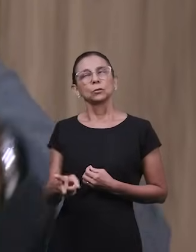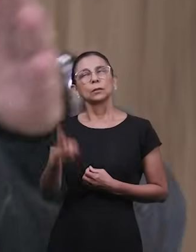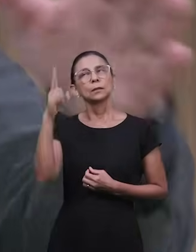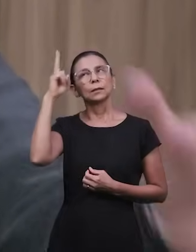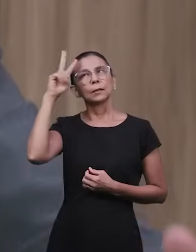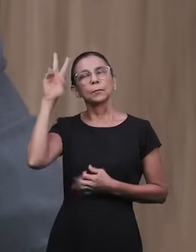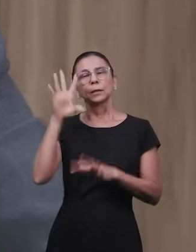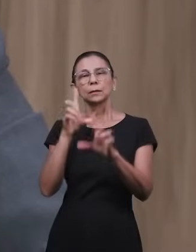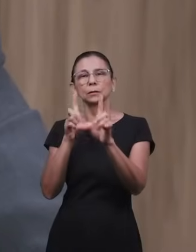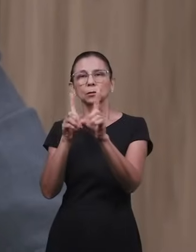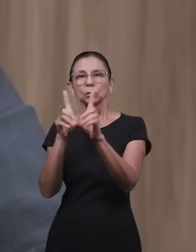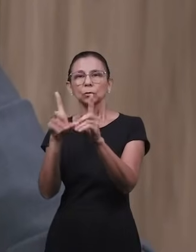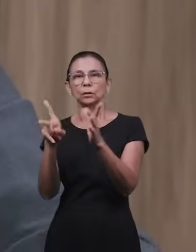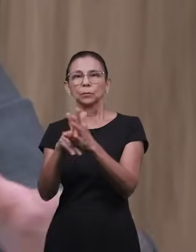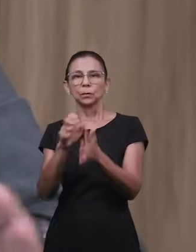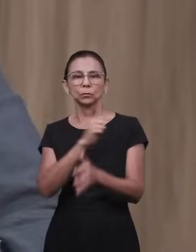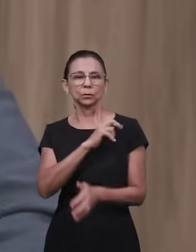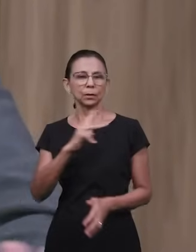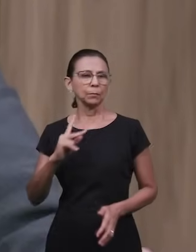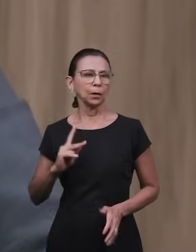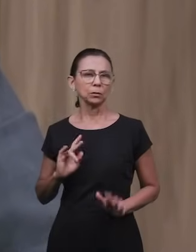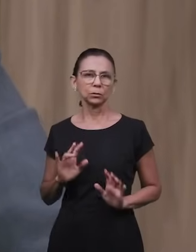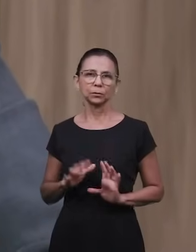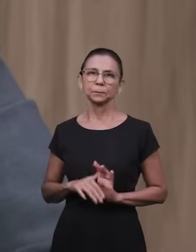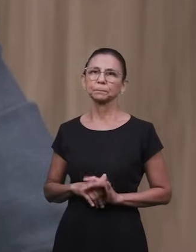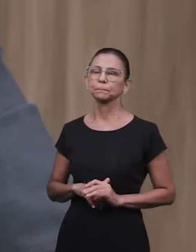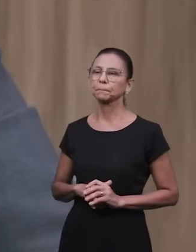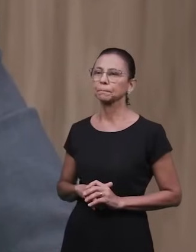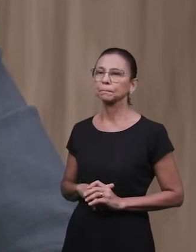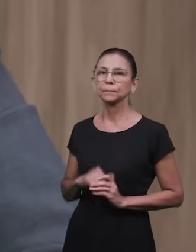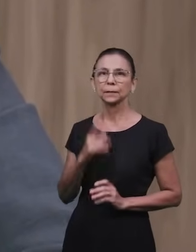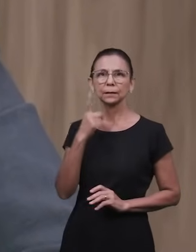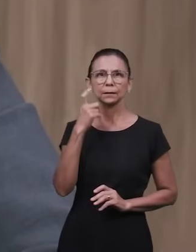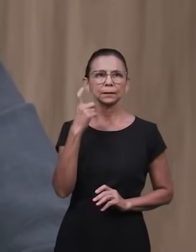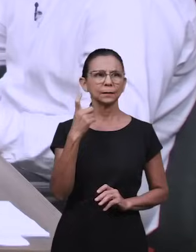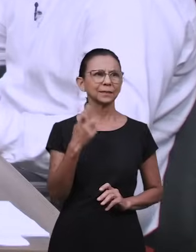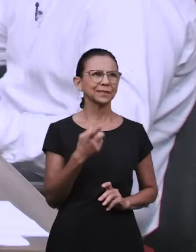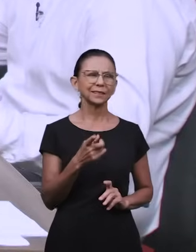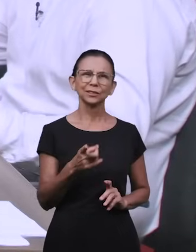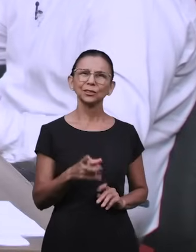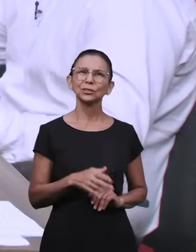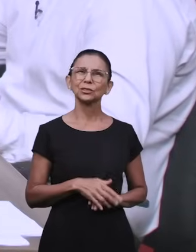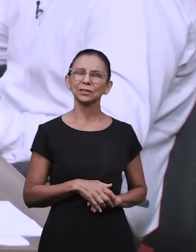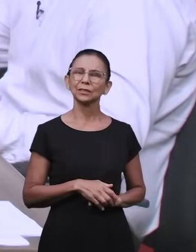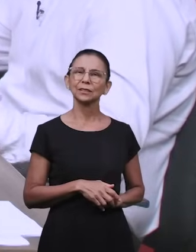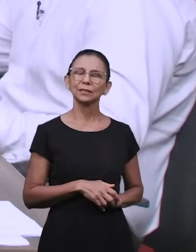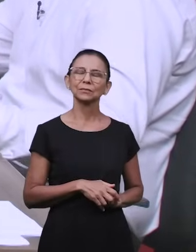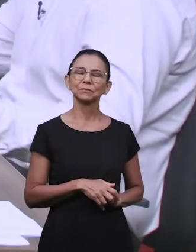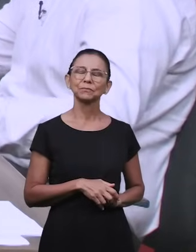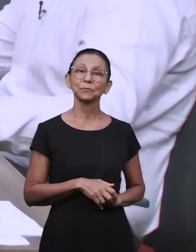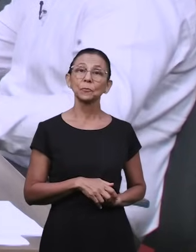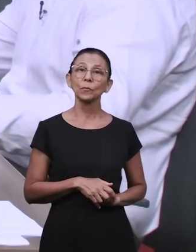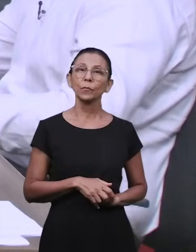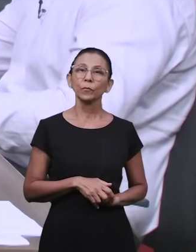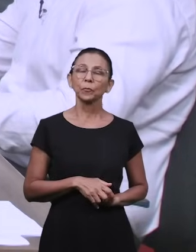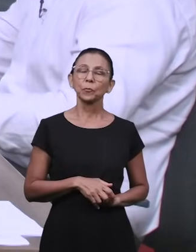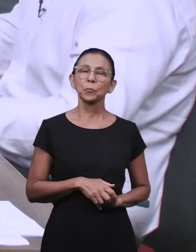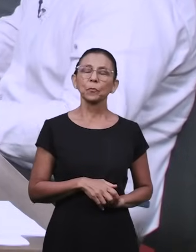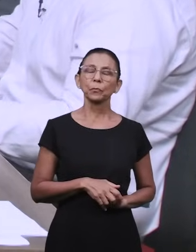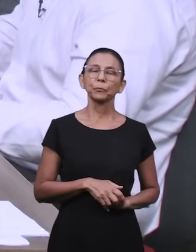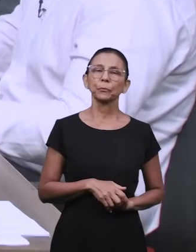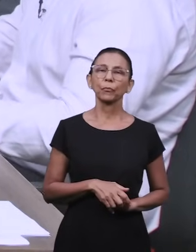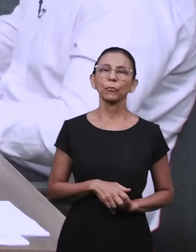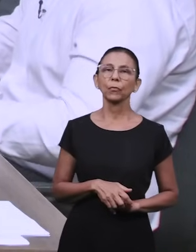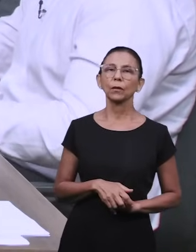doutrina apostólica. Jesus é o único mediador. Essa é interessante, né, que essa prática que o